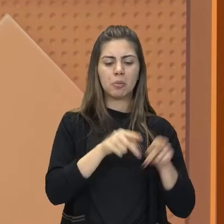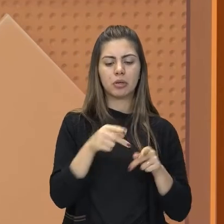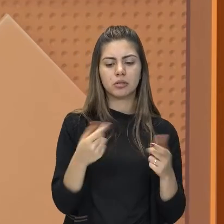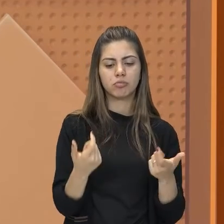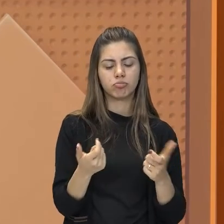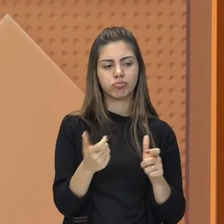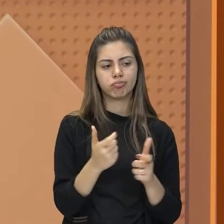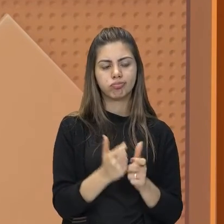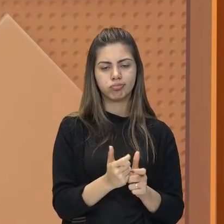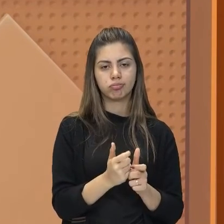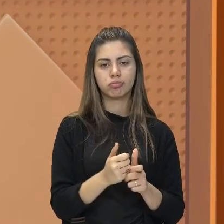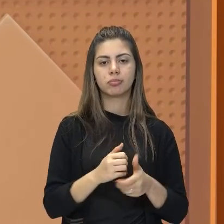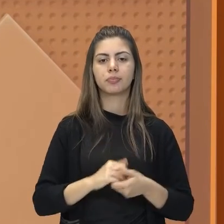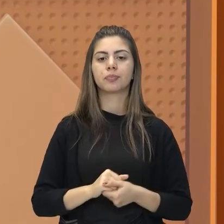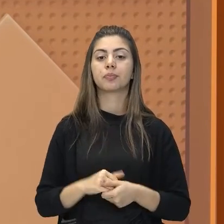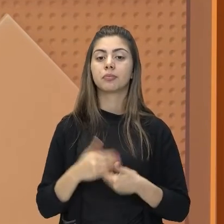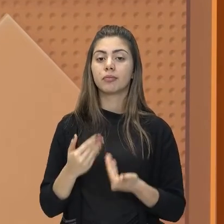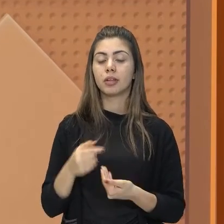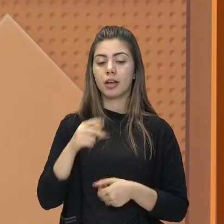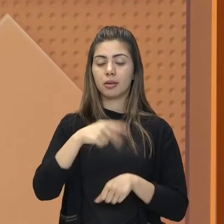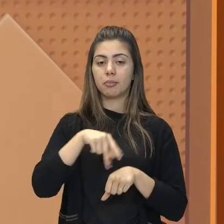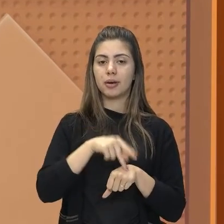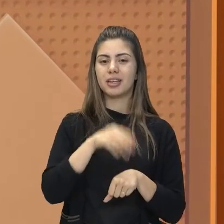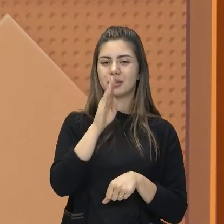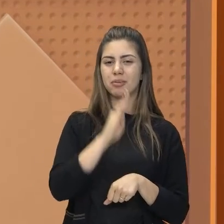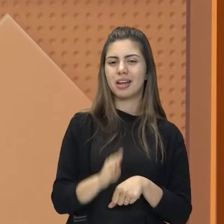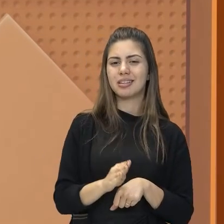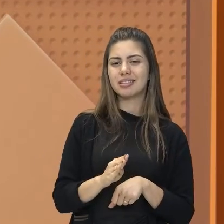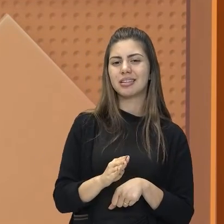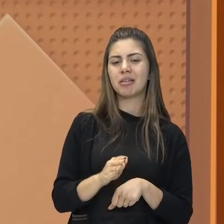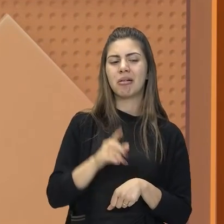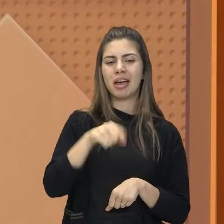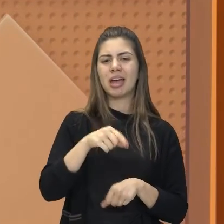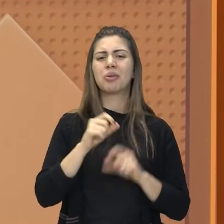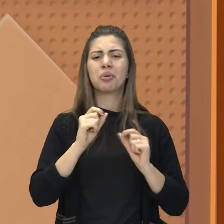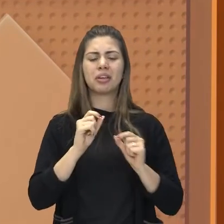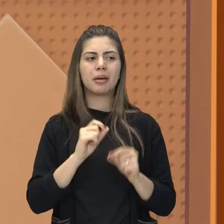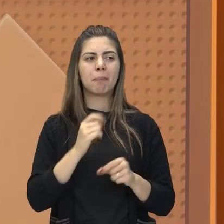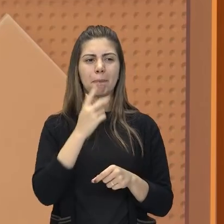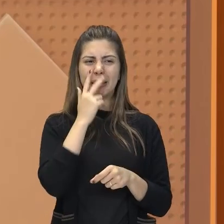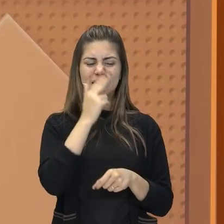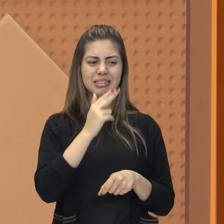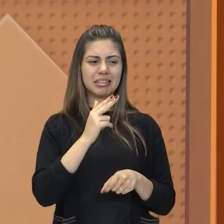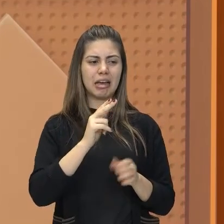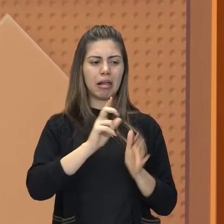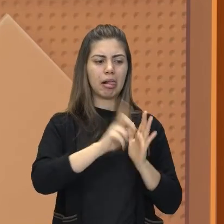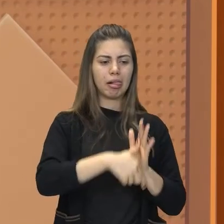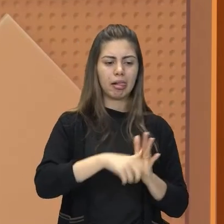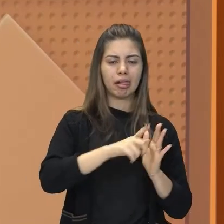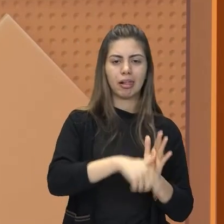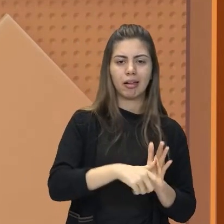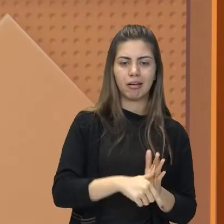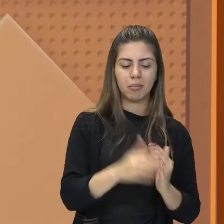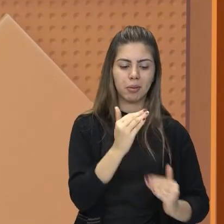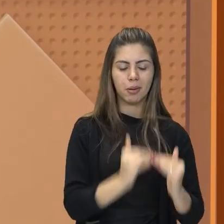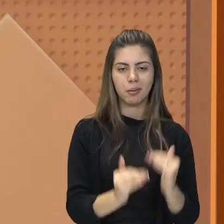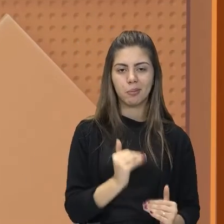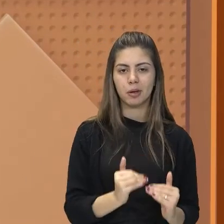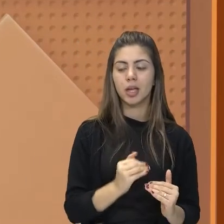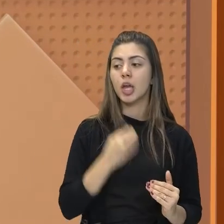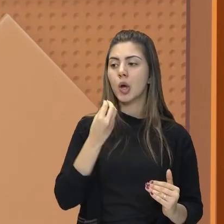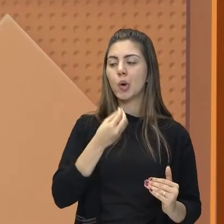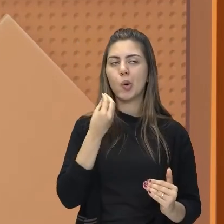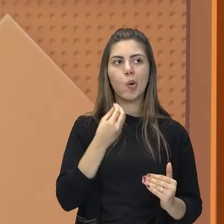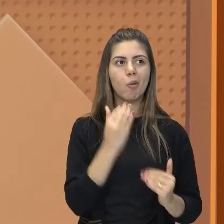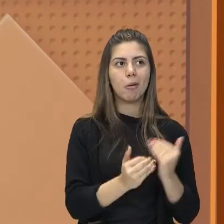intelectuais da época, o Brasil era atrasado por conta dessa miscigenação. E o que faria com que o Brasil se tornasse um país próspero